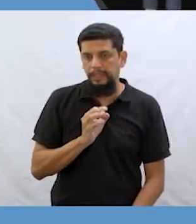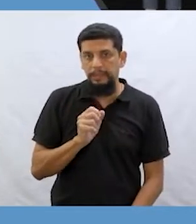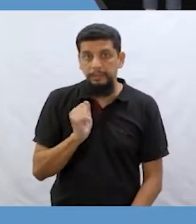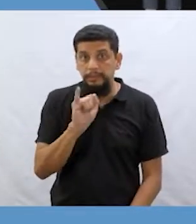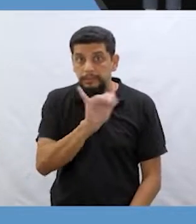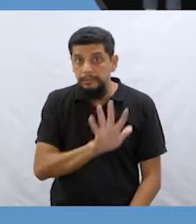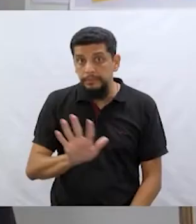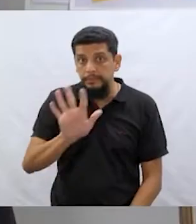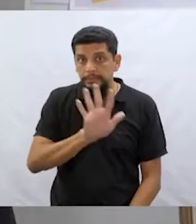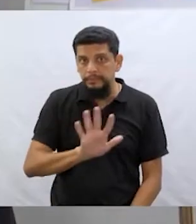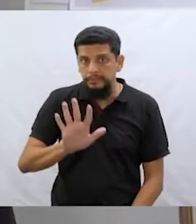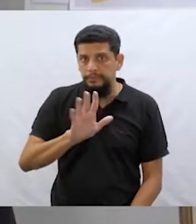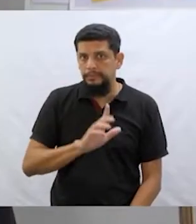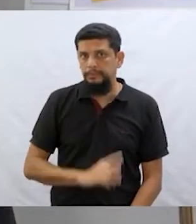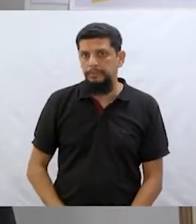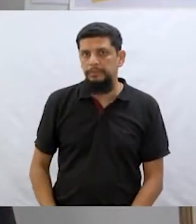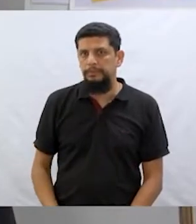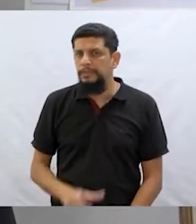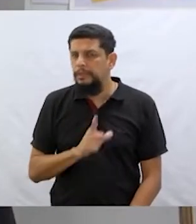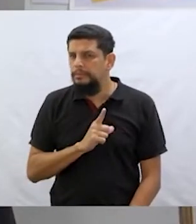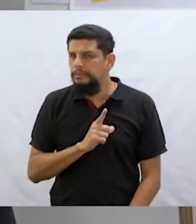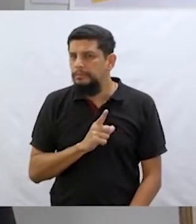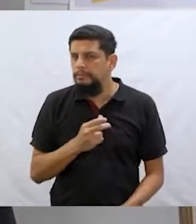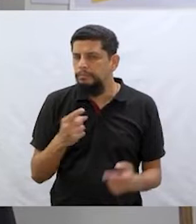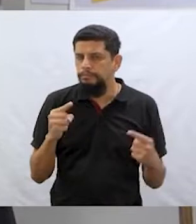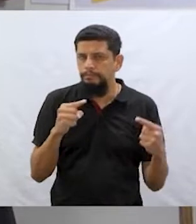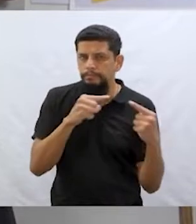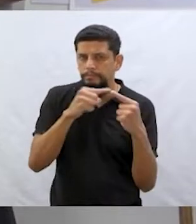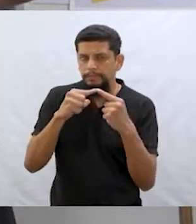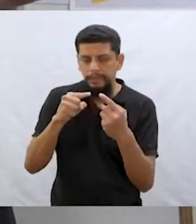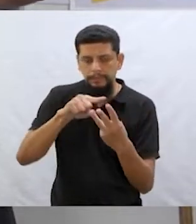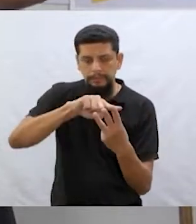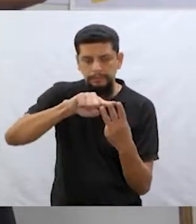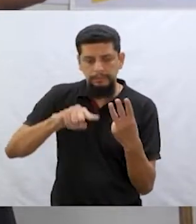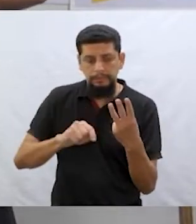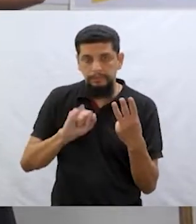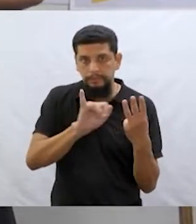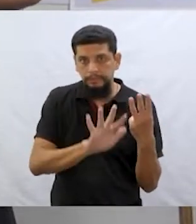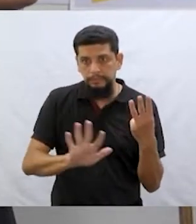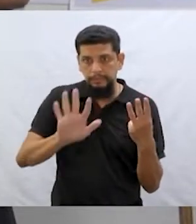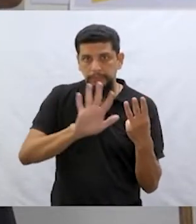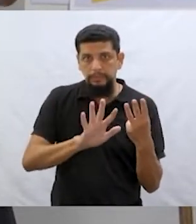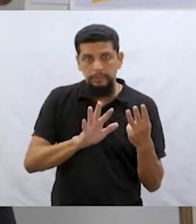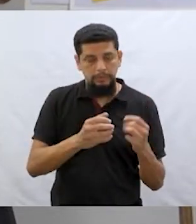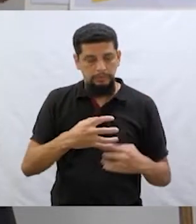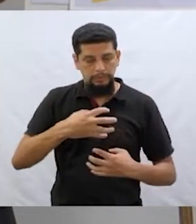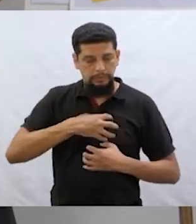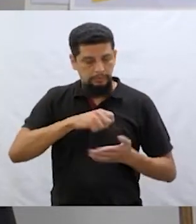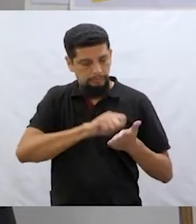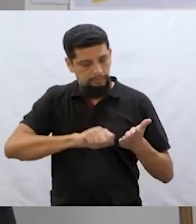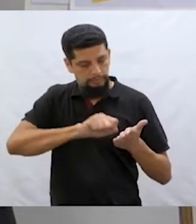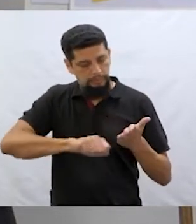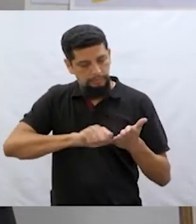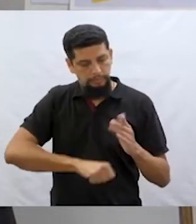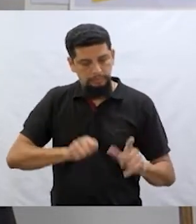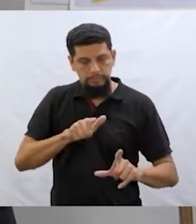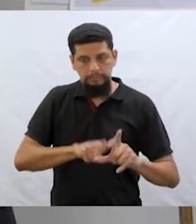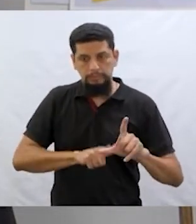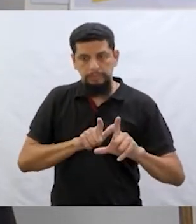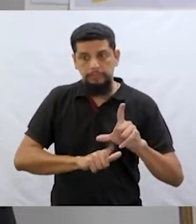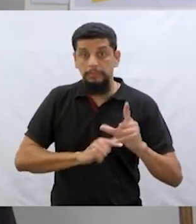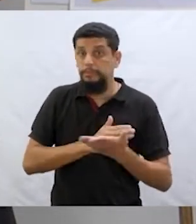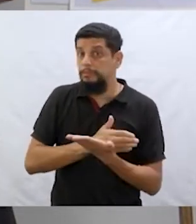E essas figuras têm algo em comum. Tem uma coisa que existe nas três figuras. A maneira de escrever com a